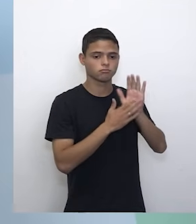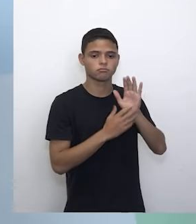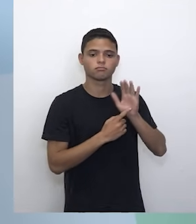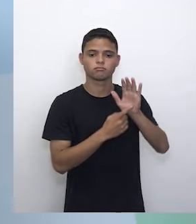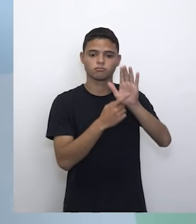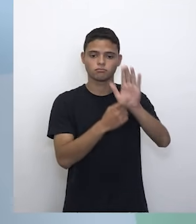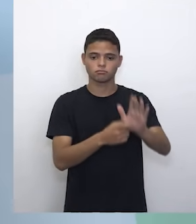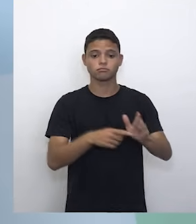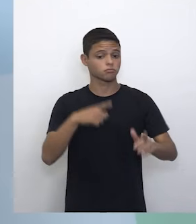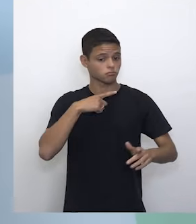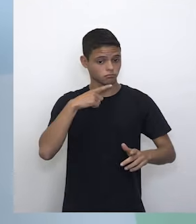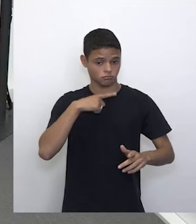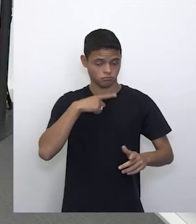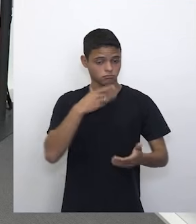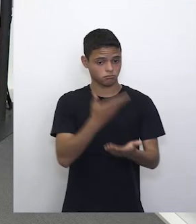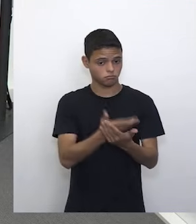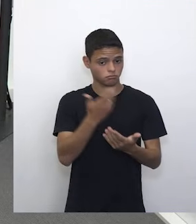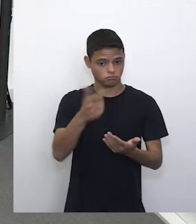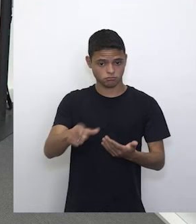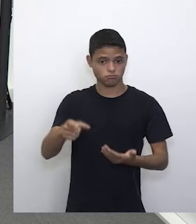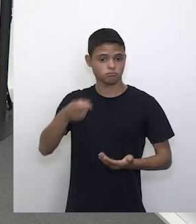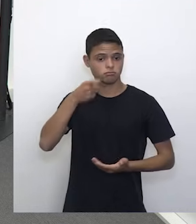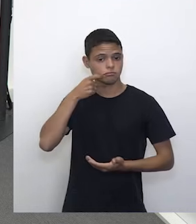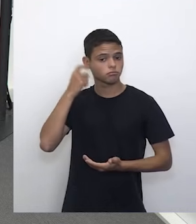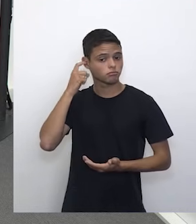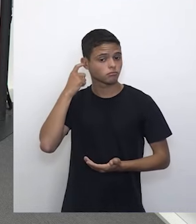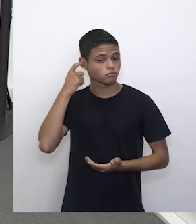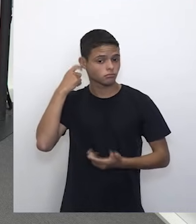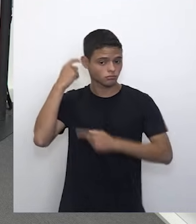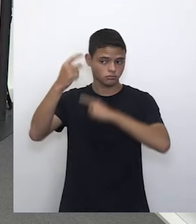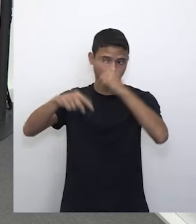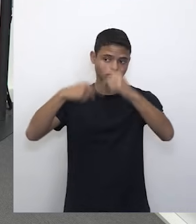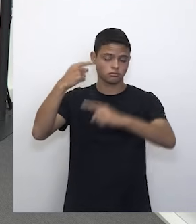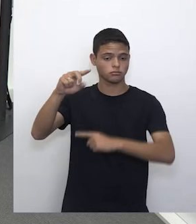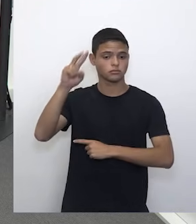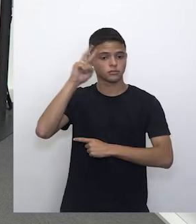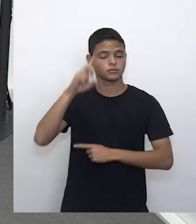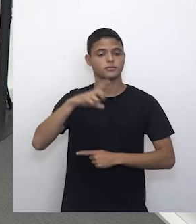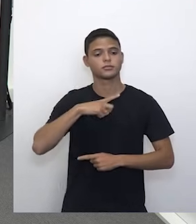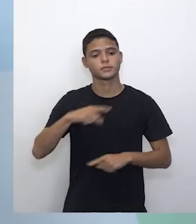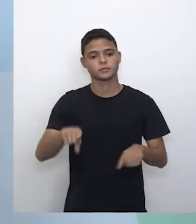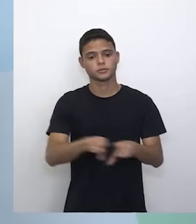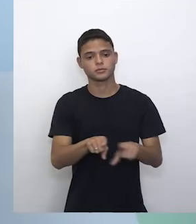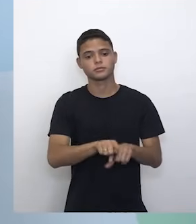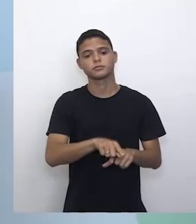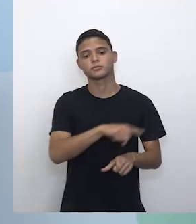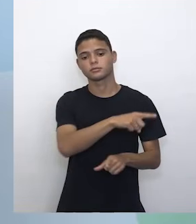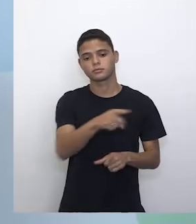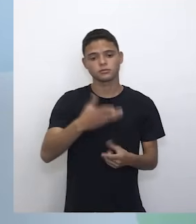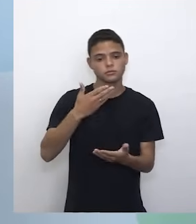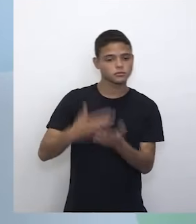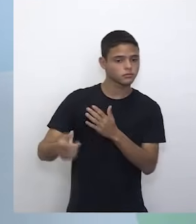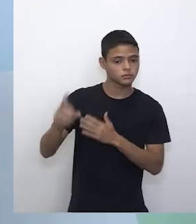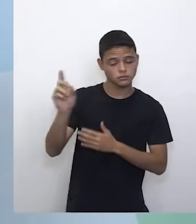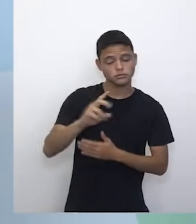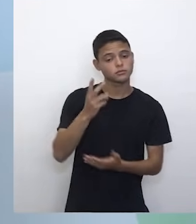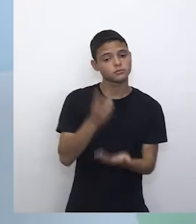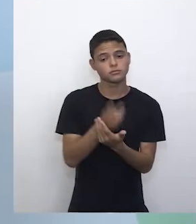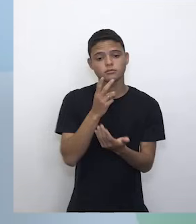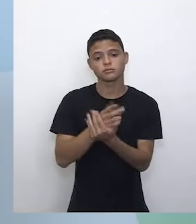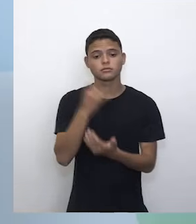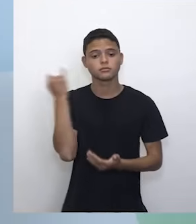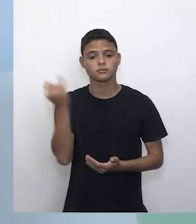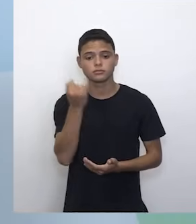com uma aula sexta-feira, não é isso, Edjoel? Sim, Mais uma sexta-feira tem, retomada. segunda-feira E também tem segunda também. Então, não perca aí, que é sempre importante. Olha os